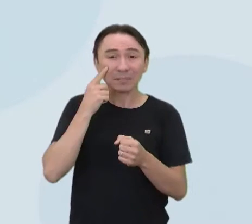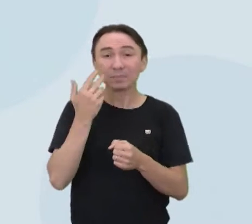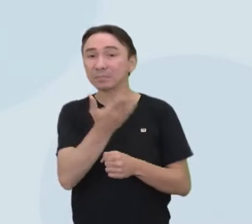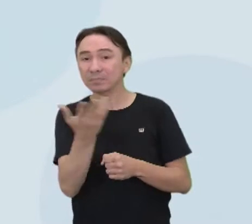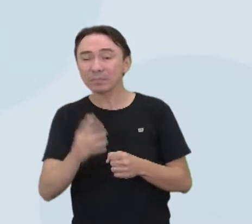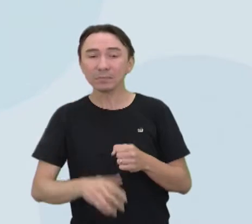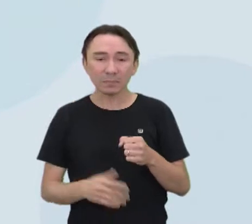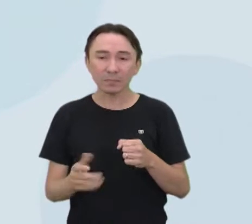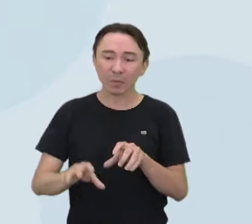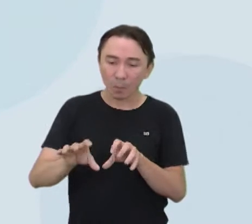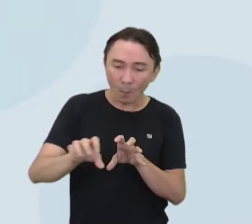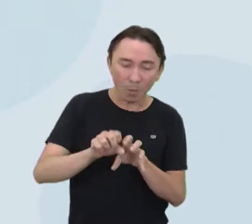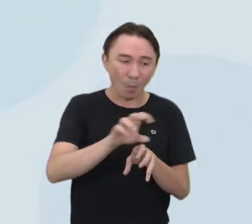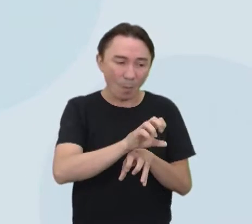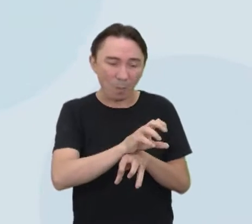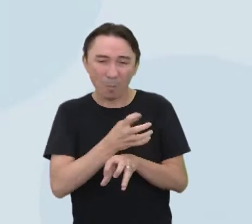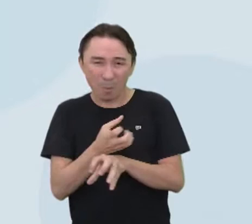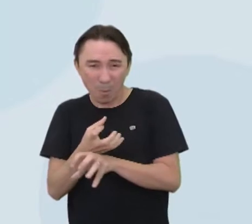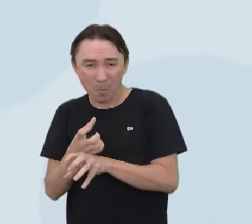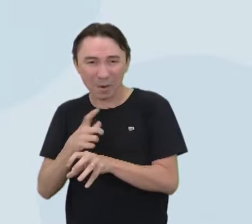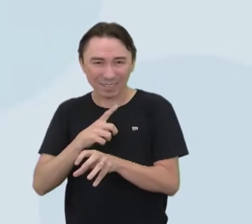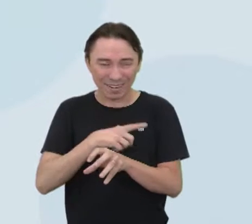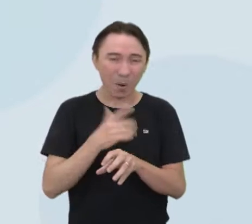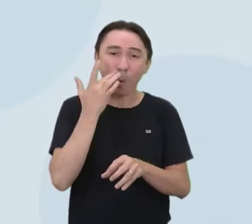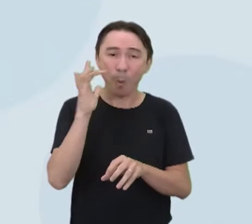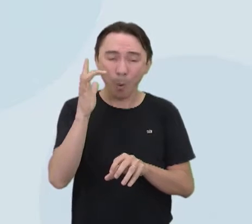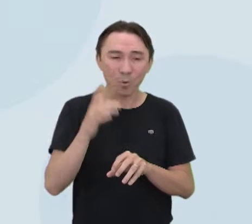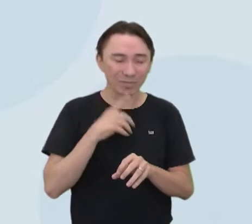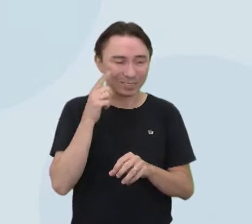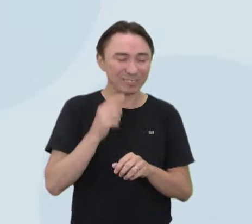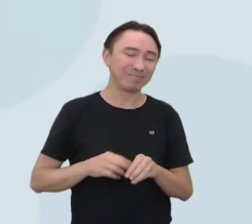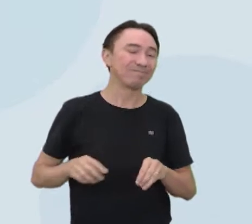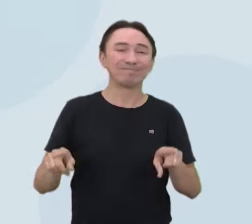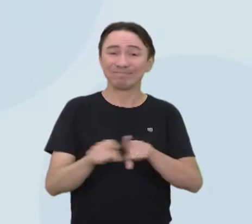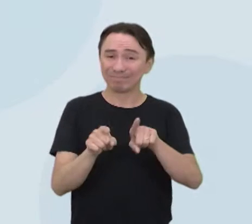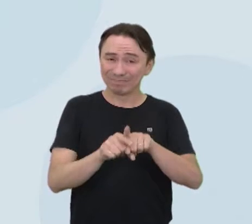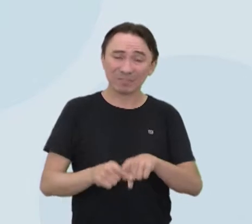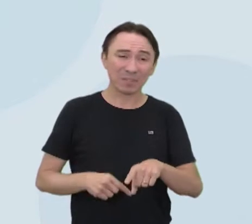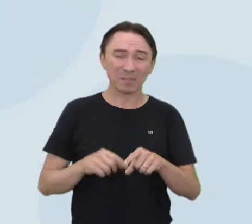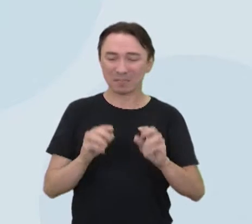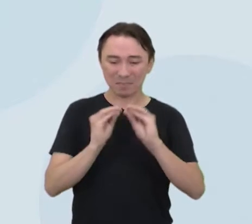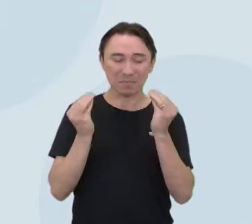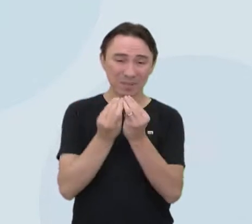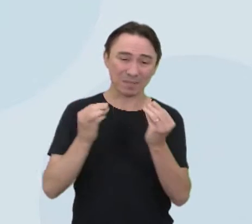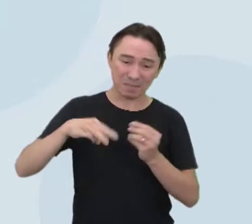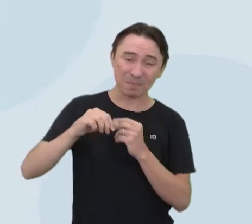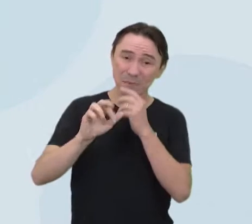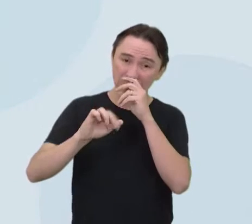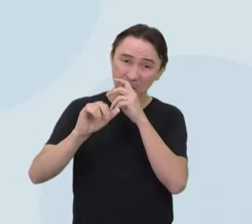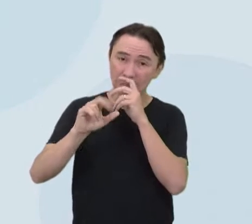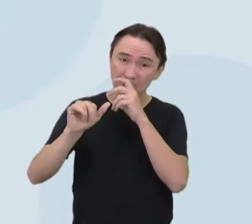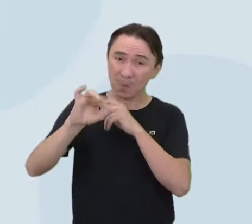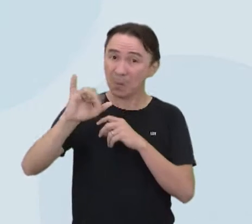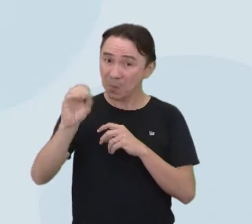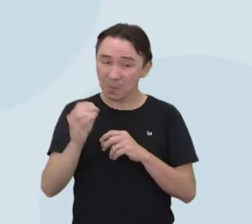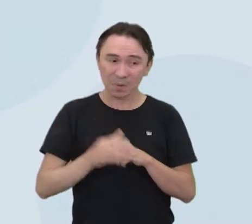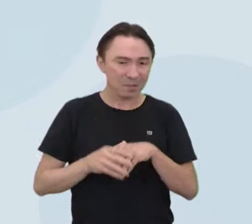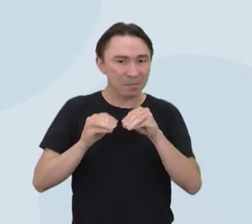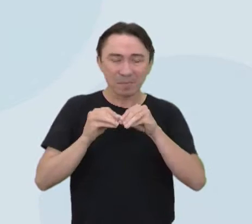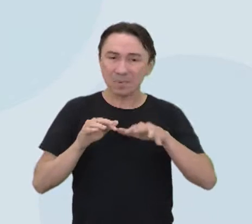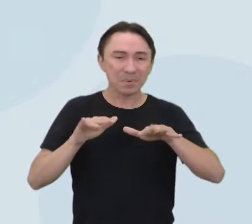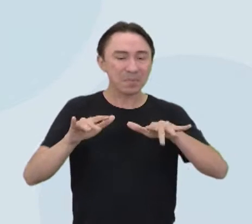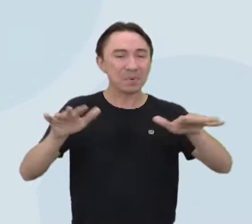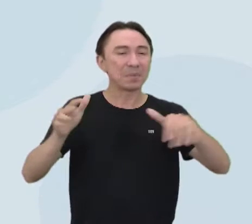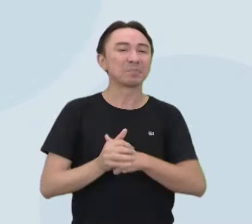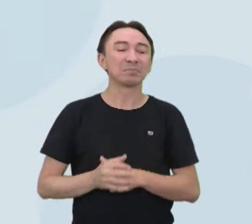isso, eles acabam liberando muita quantidade de mercúrio no ambiente. Mas, quando eles analisaram o histórico da região, os pesquisadores